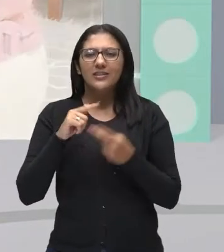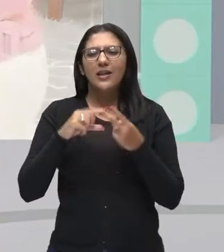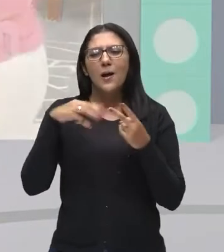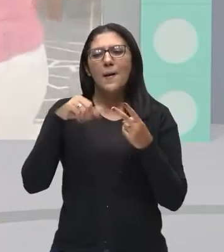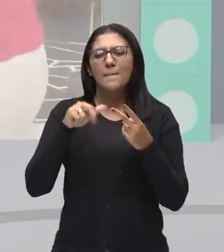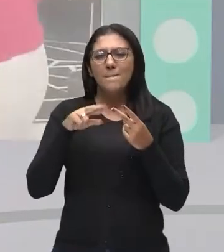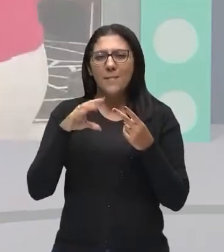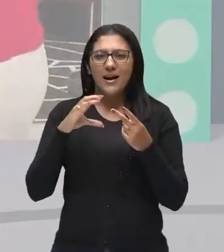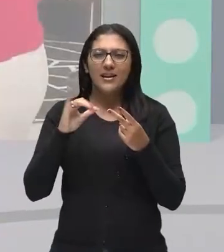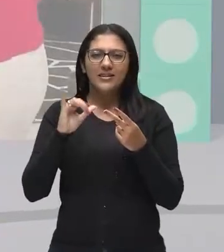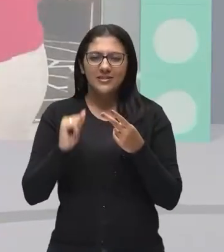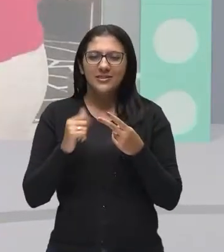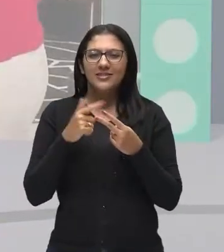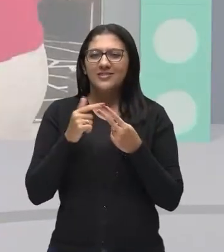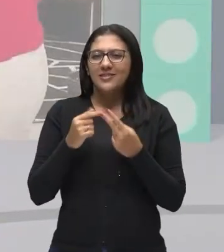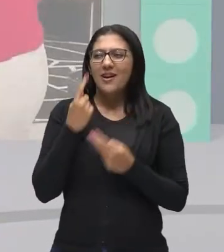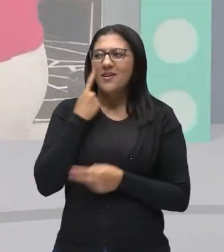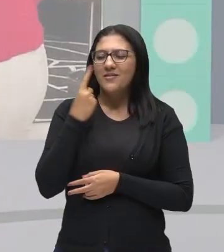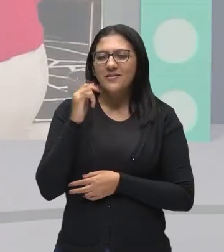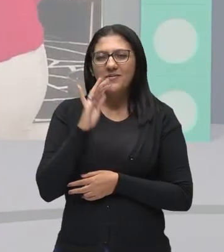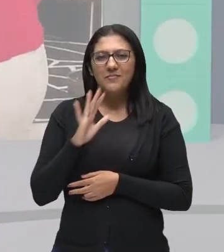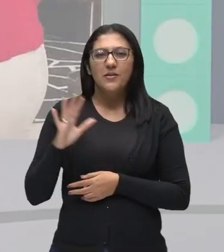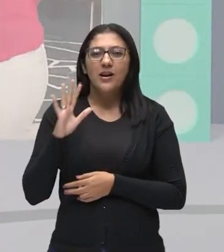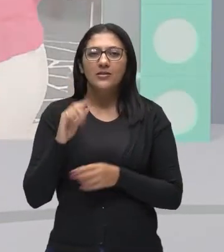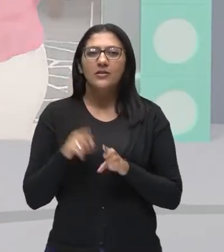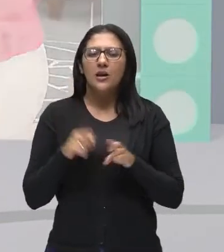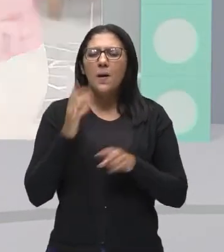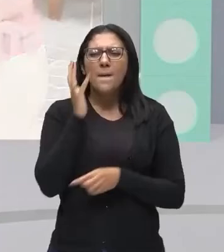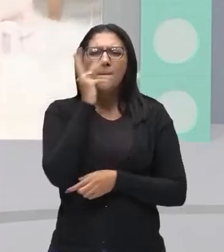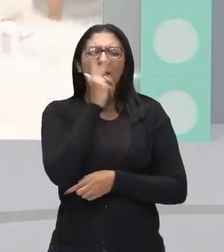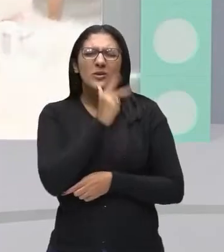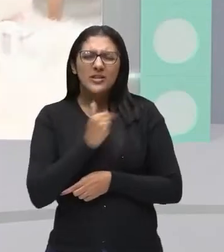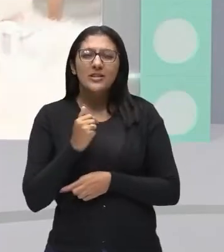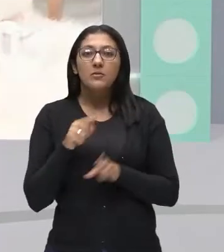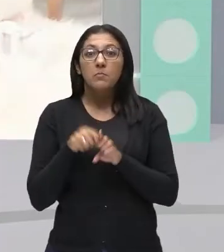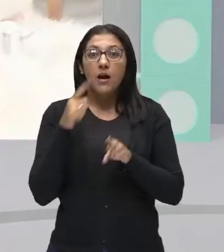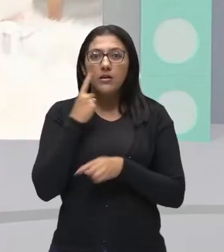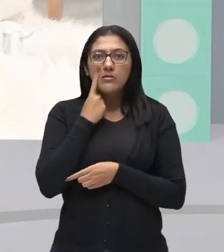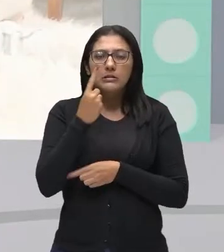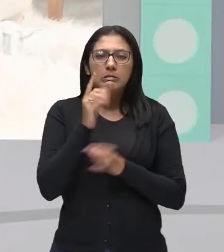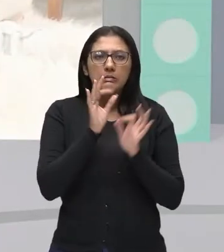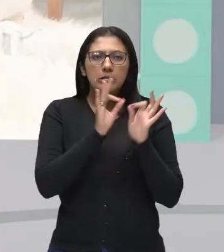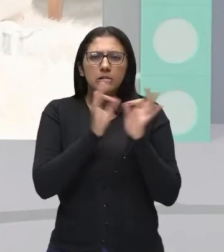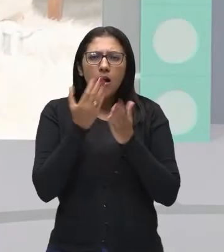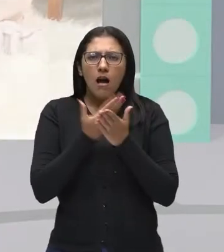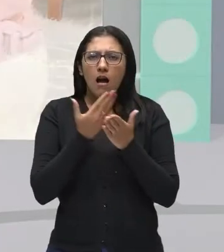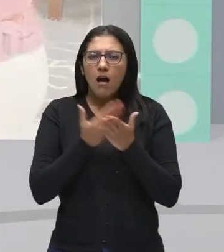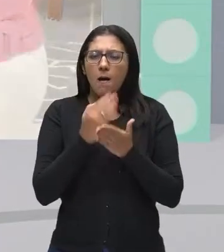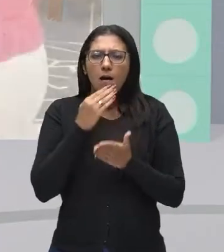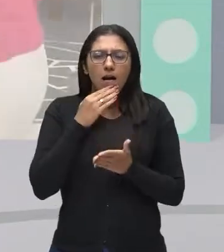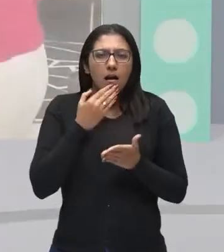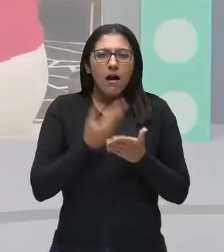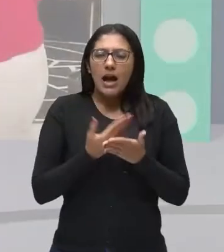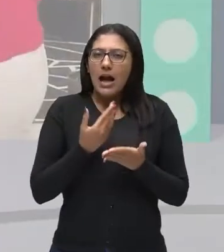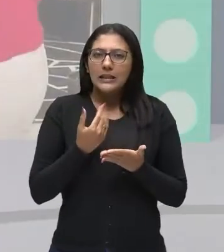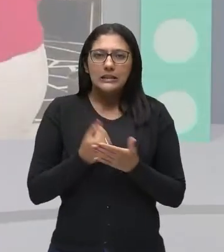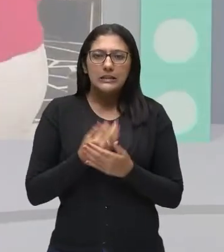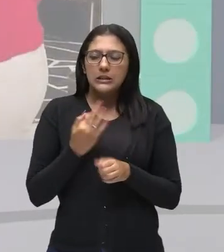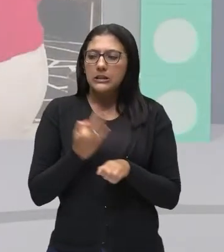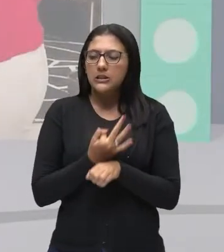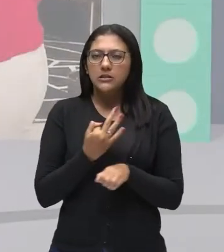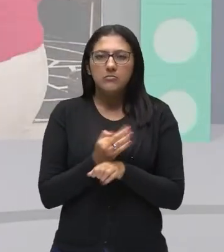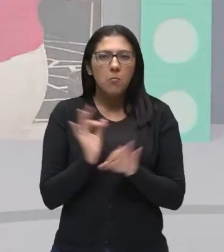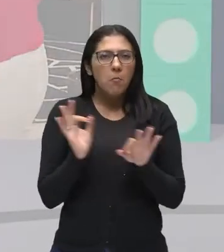filhos, tudo é muito lindo, muito bonito, mas se você viu essa aula e viu que não está preparado para ser pai ou para